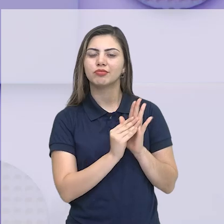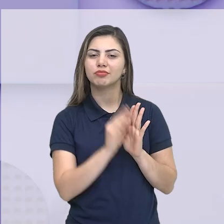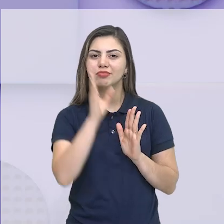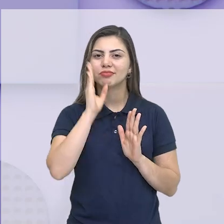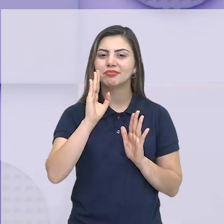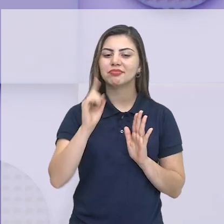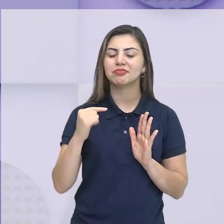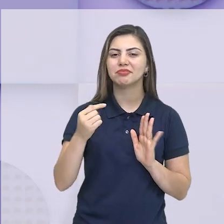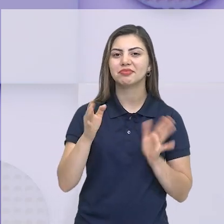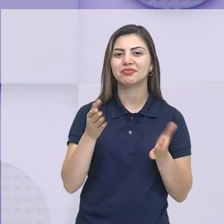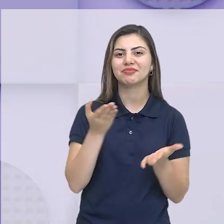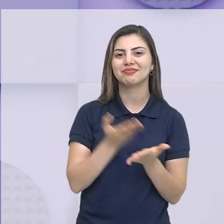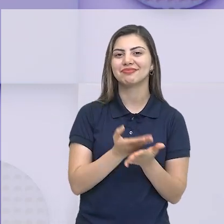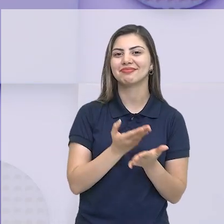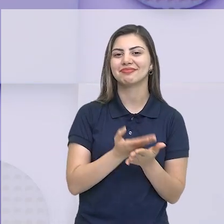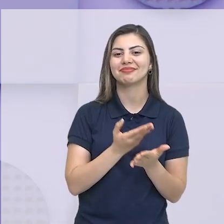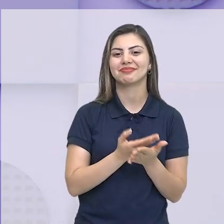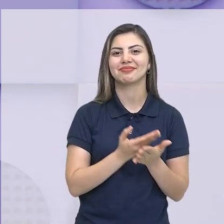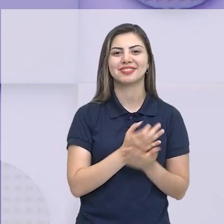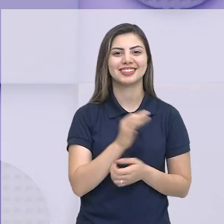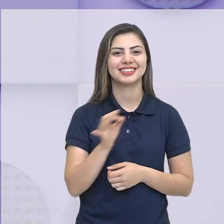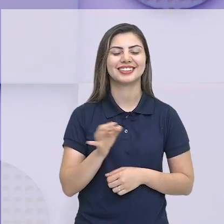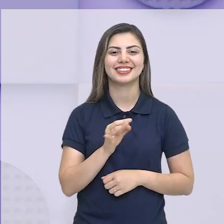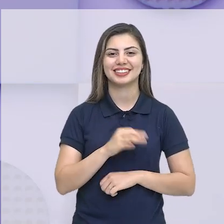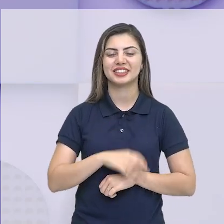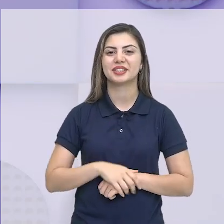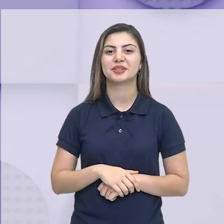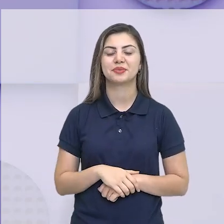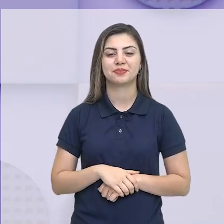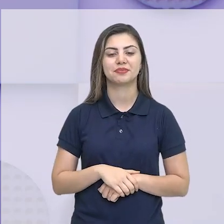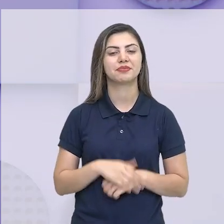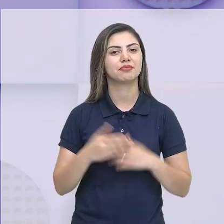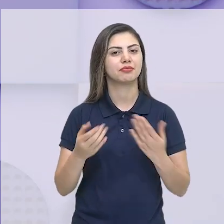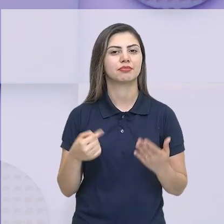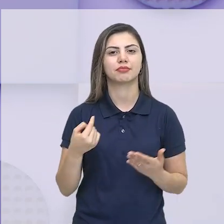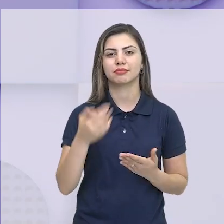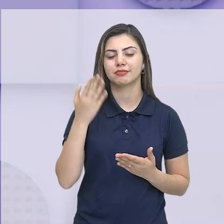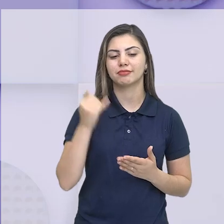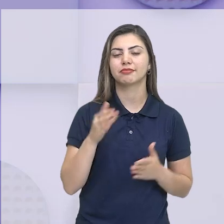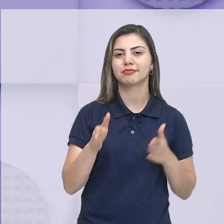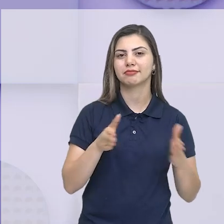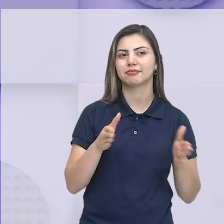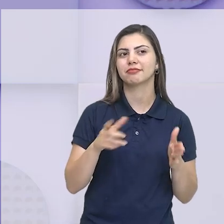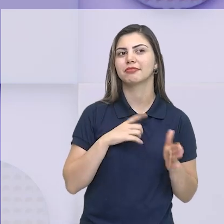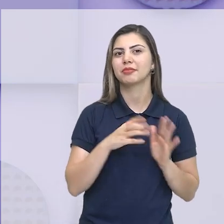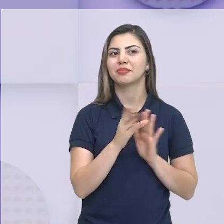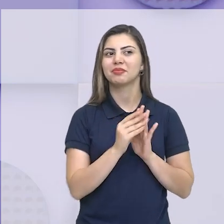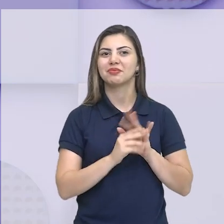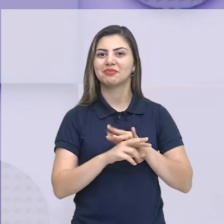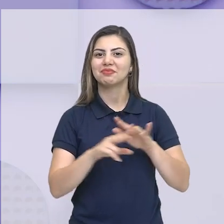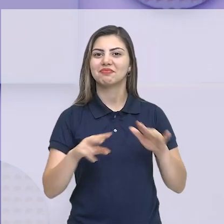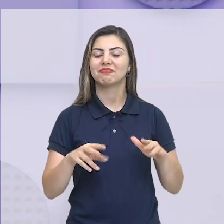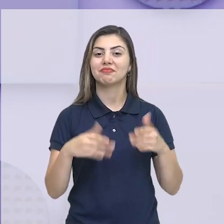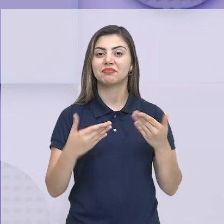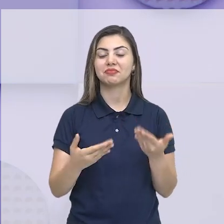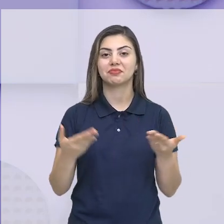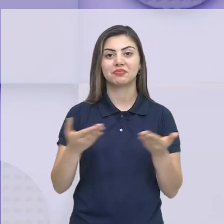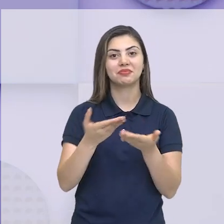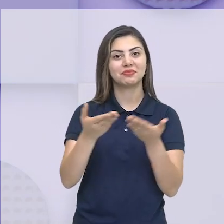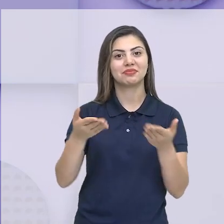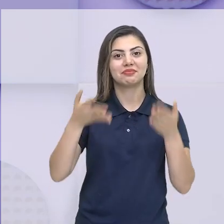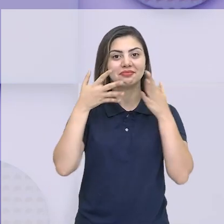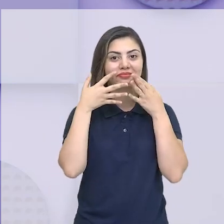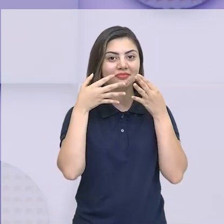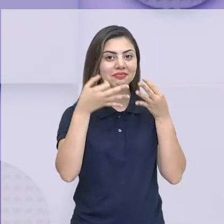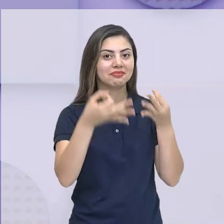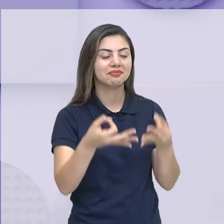pontos que a nossa unidade convergiu, que a nossa unidade tocou. Então, quero que você dê bastante atenção